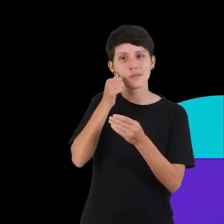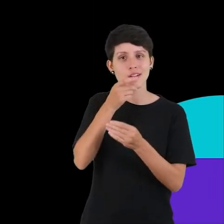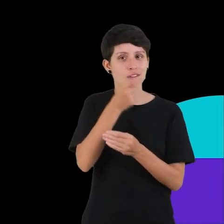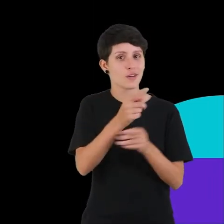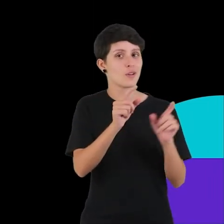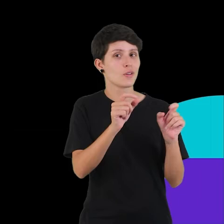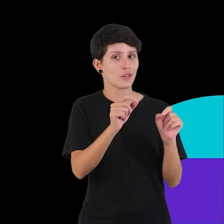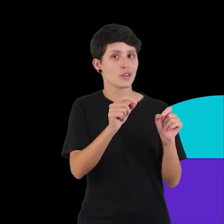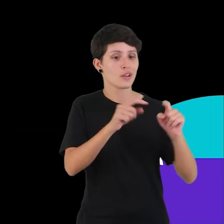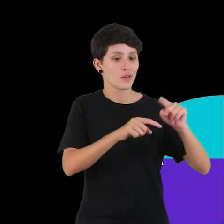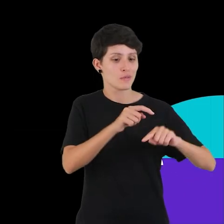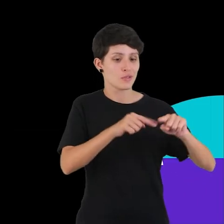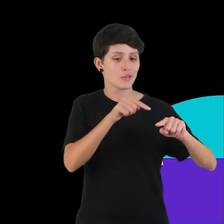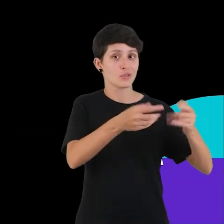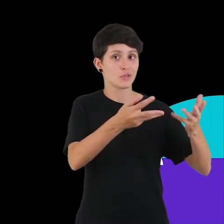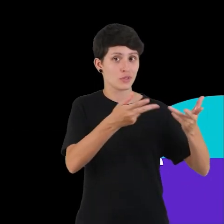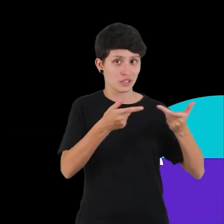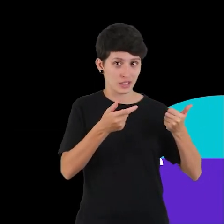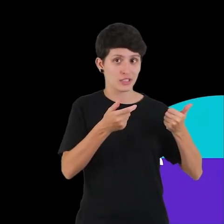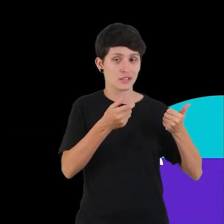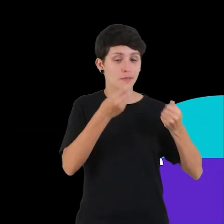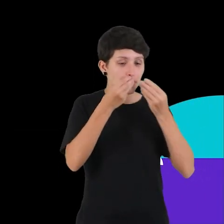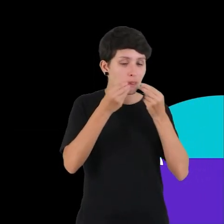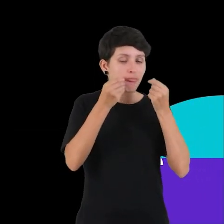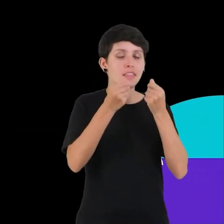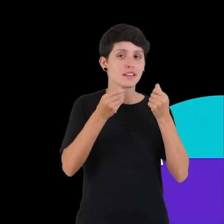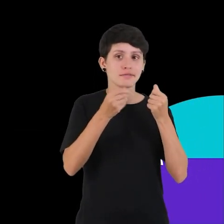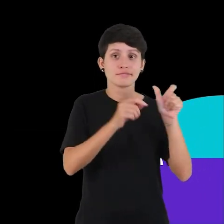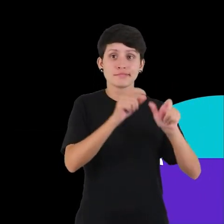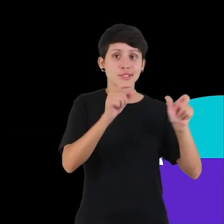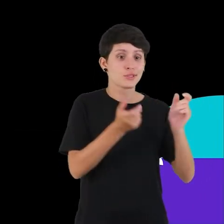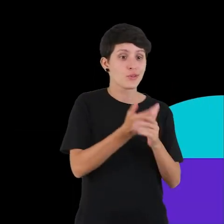vontade. Causa e efeito. Legal.